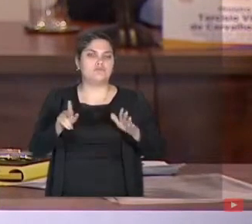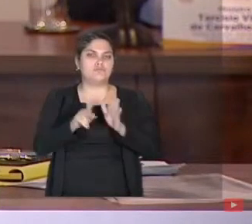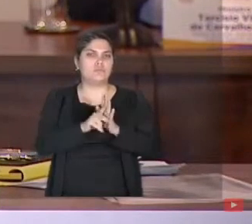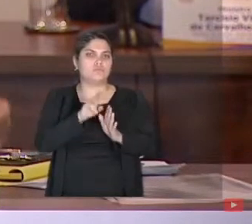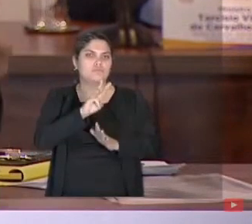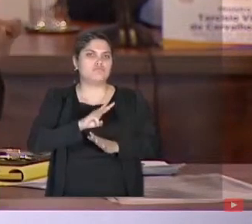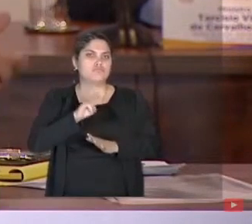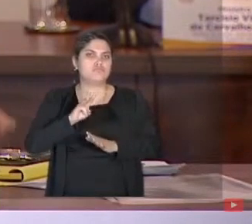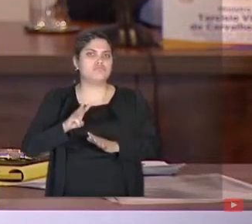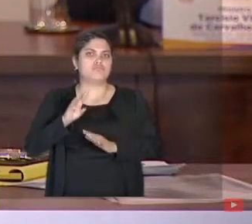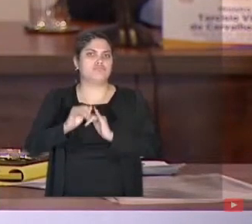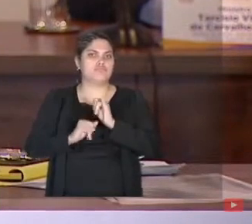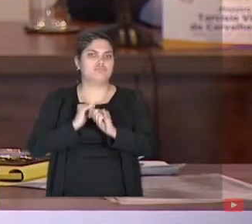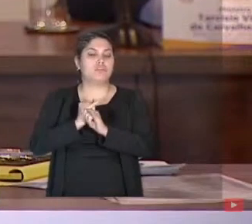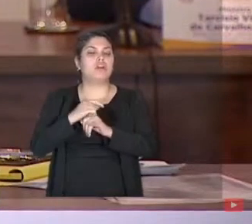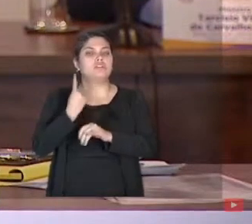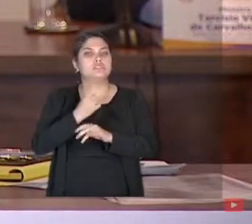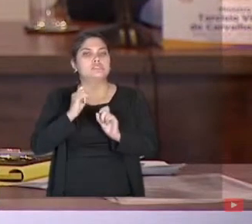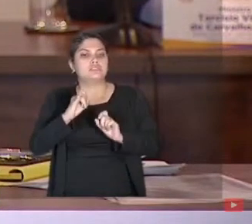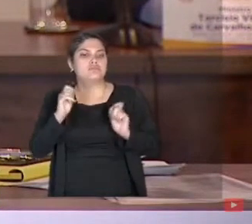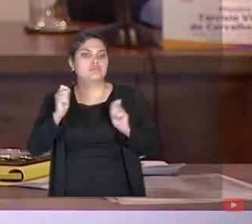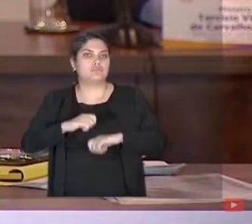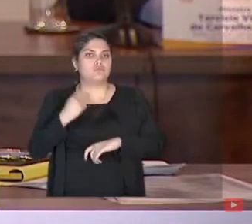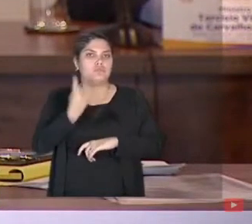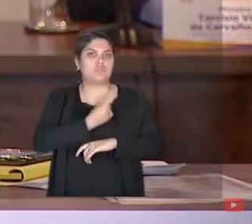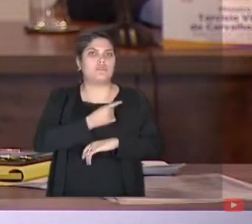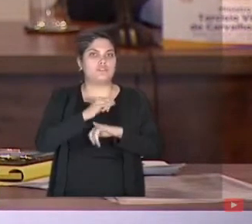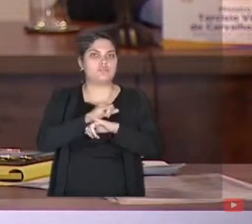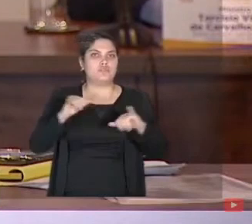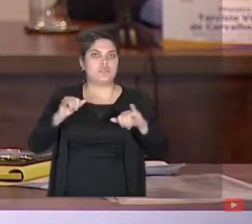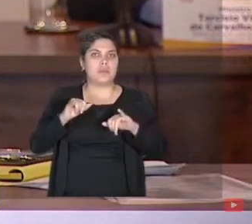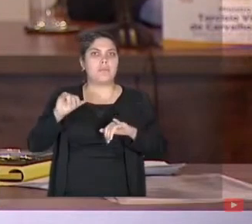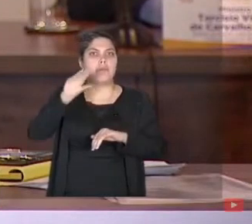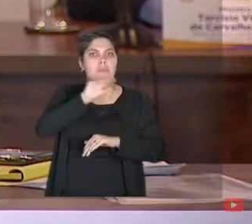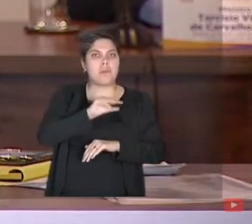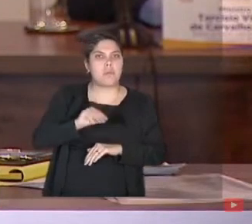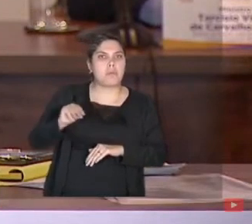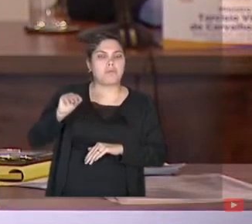eletrônica. E se não for possível, a gente vai divulgar verbalmente, mas